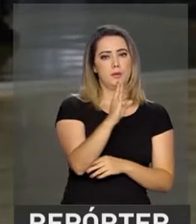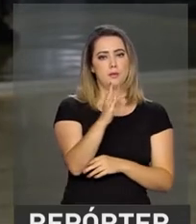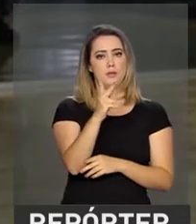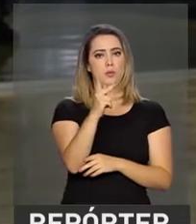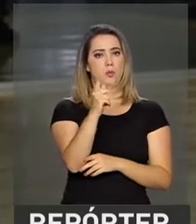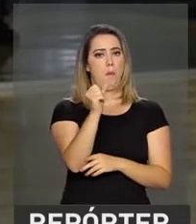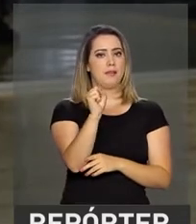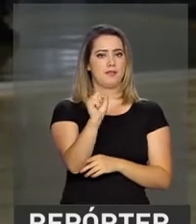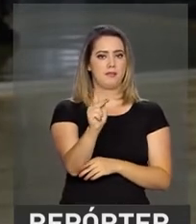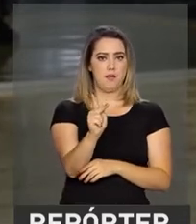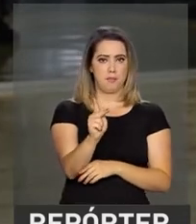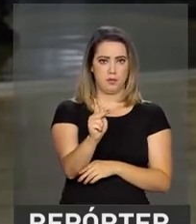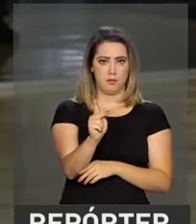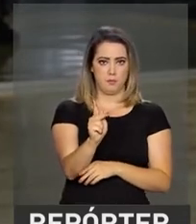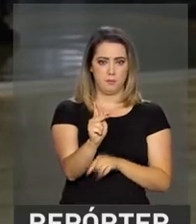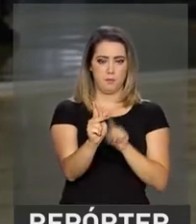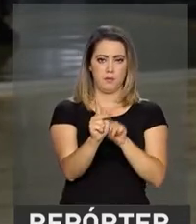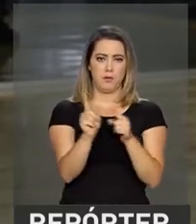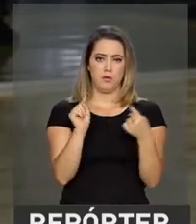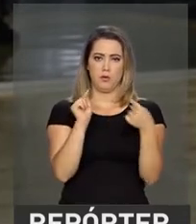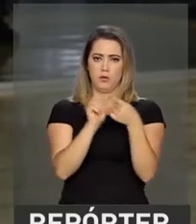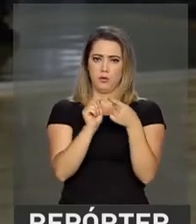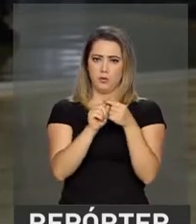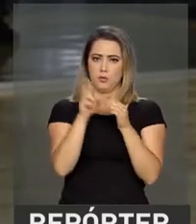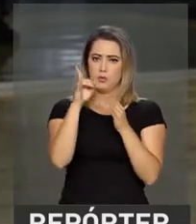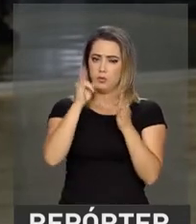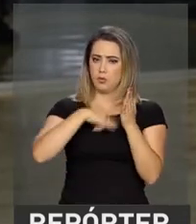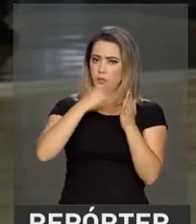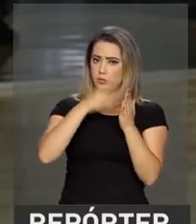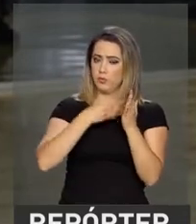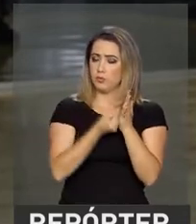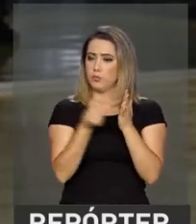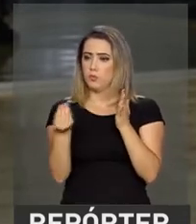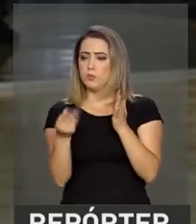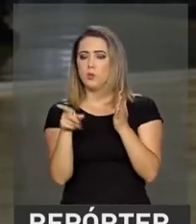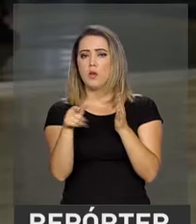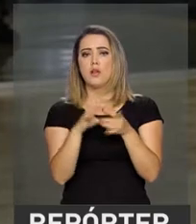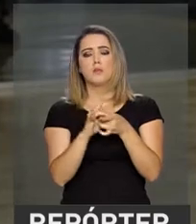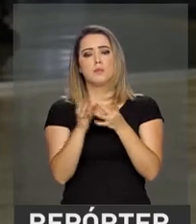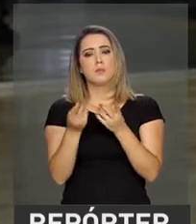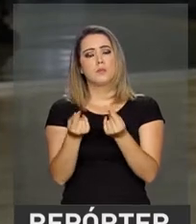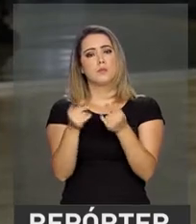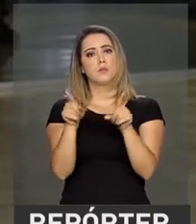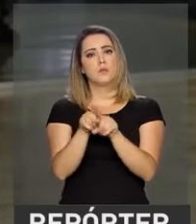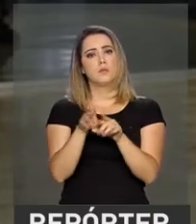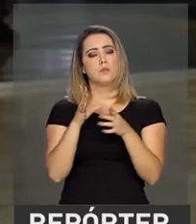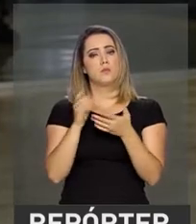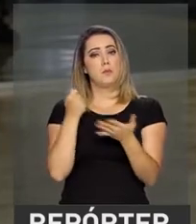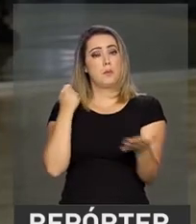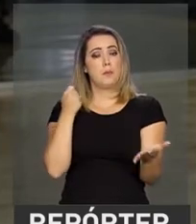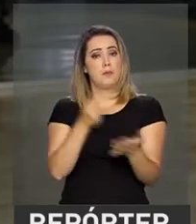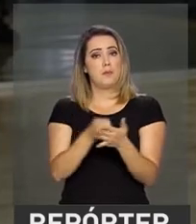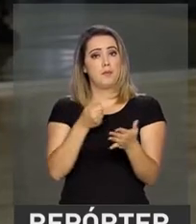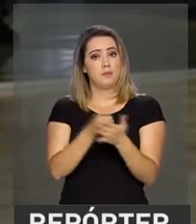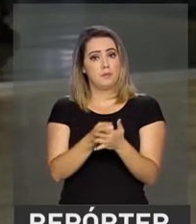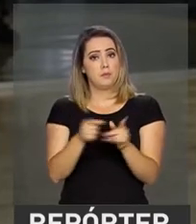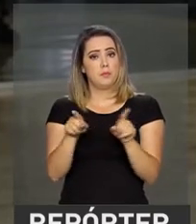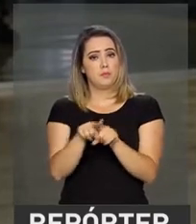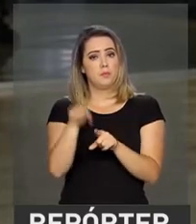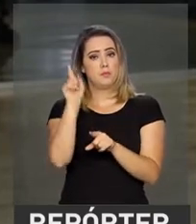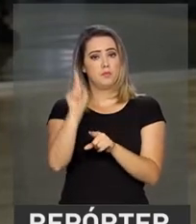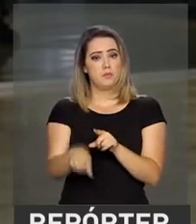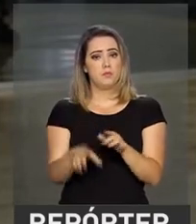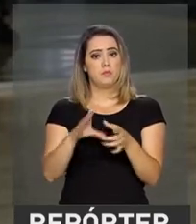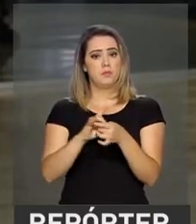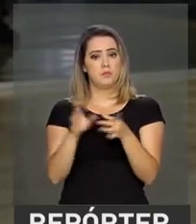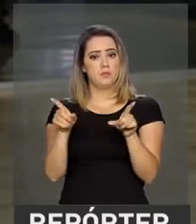pasep de acordo ainda de acordo com a resolução a liberação do recurso a forma de pagamento na com a liberação do recurso